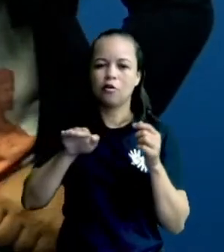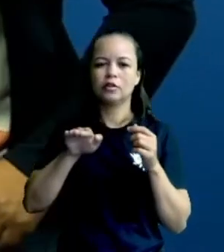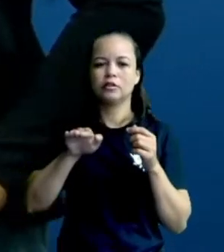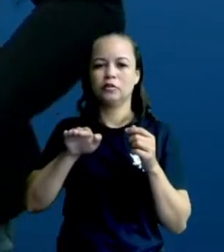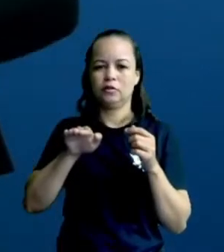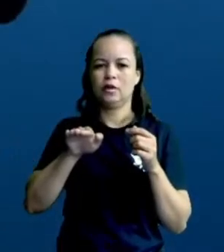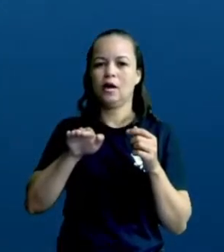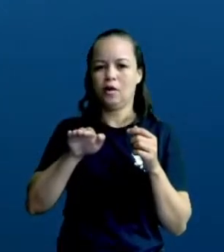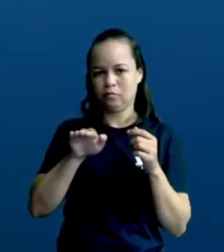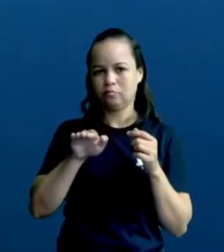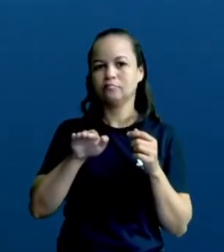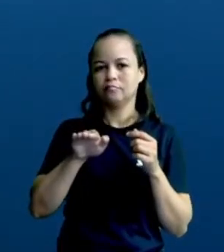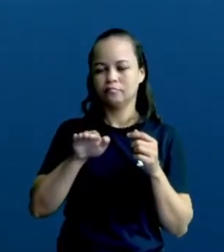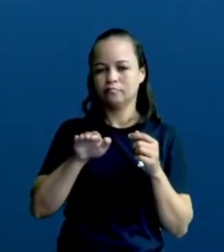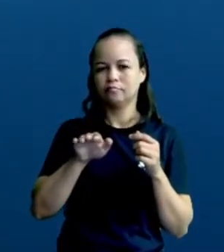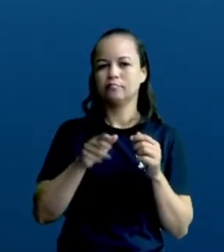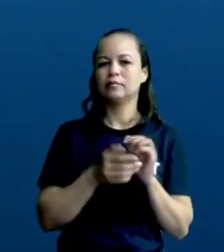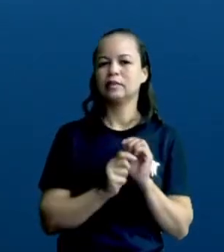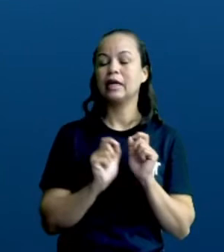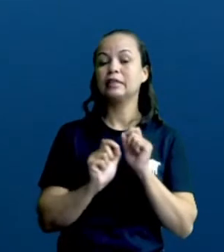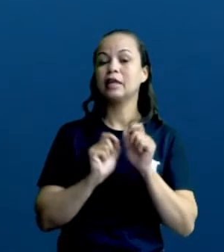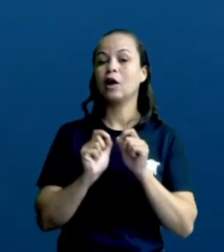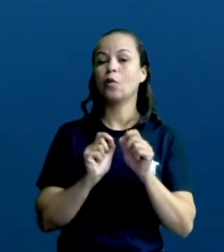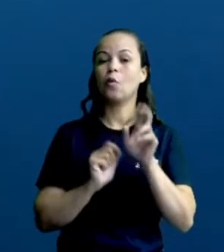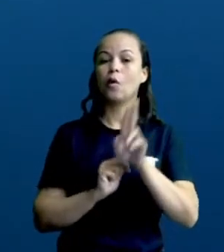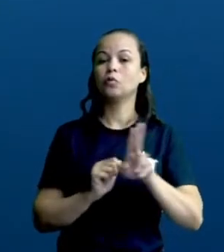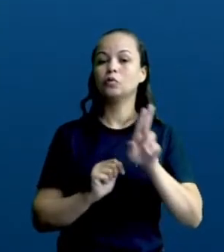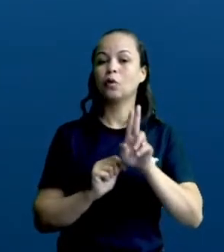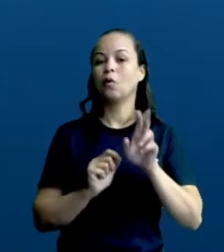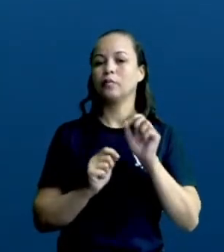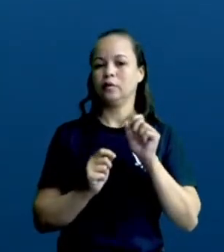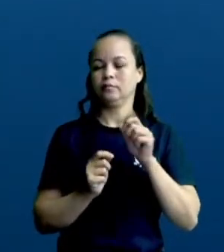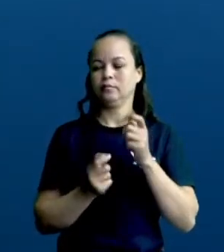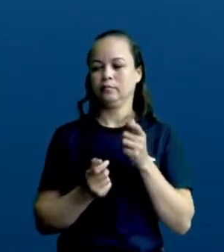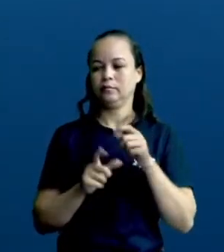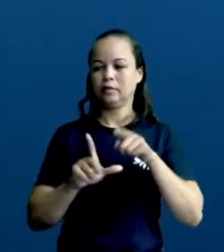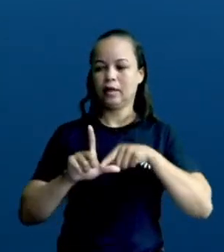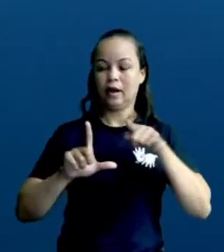horizontal, tá certo? Ele é chamado de gráfico de